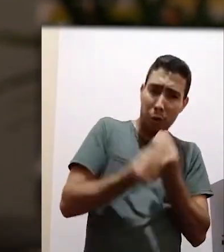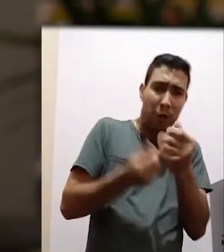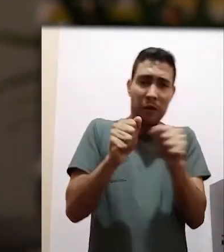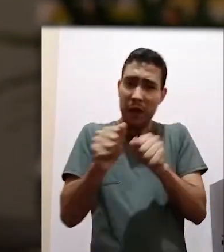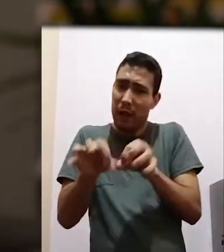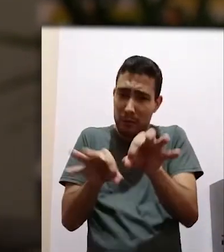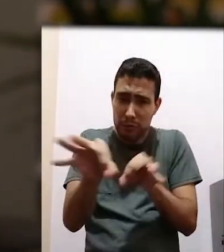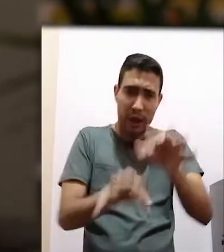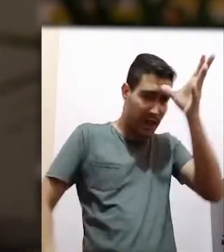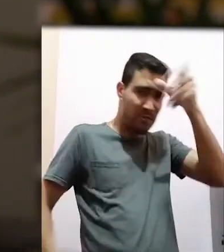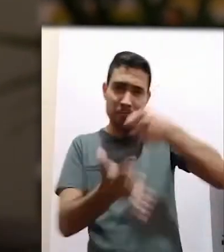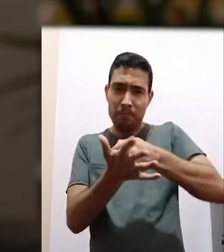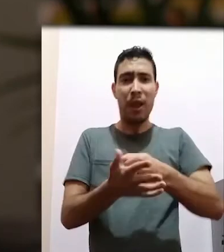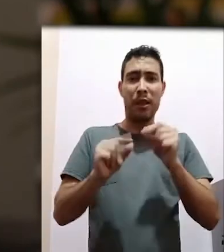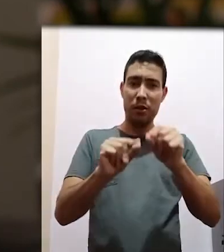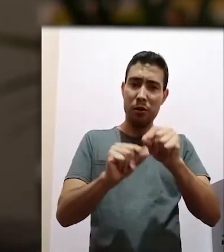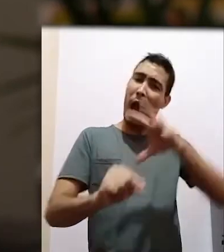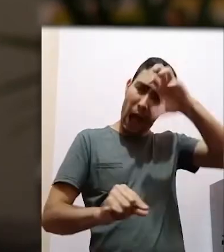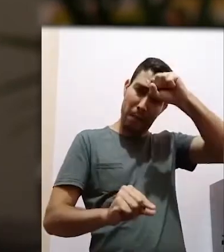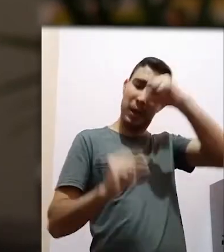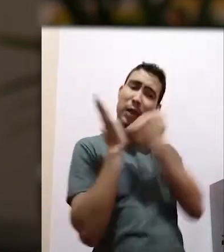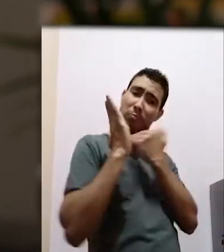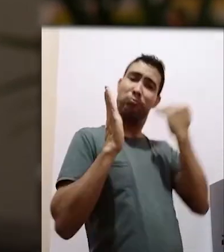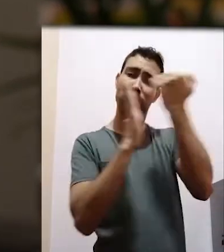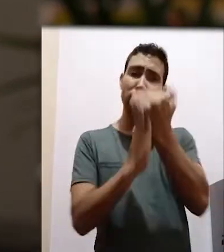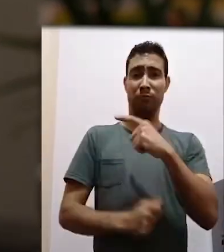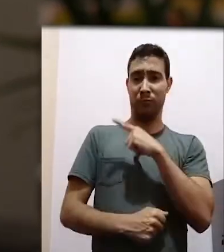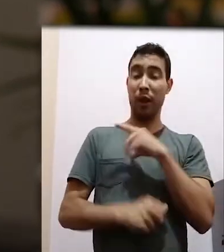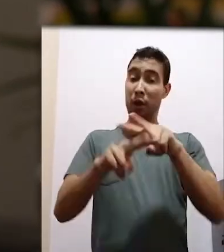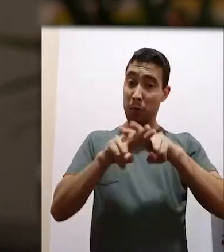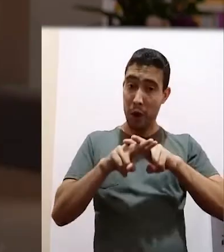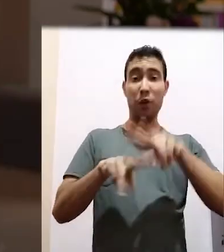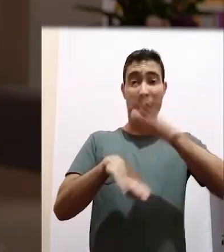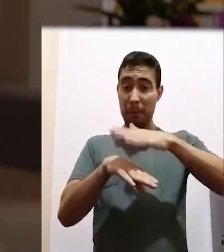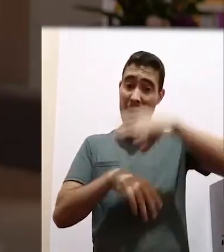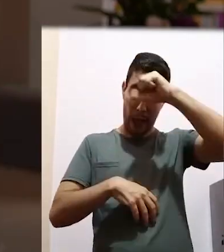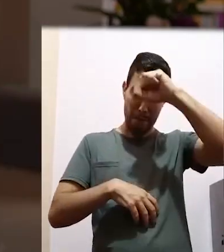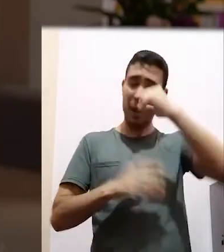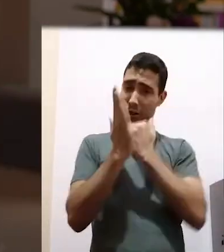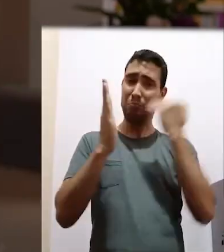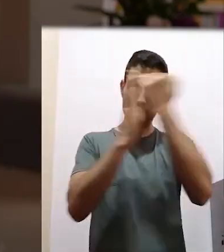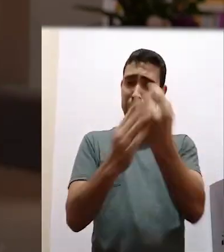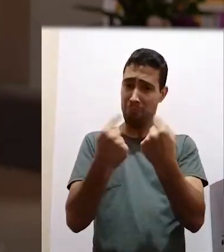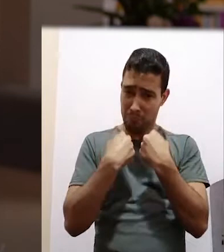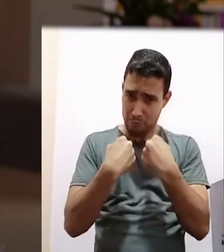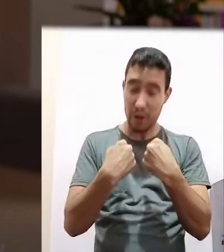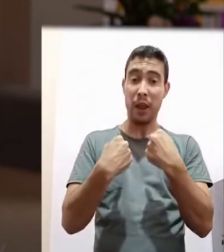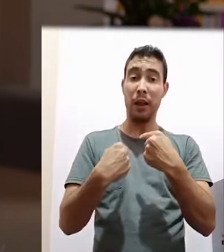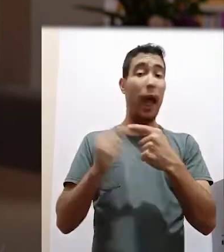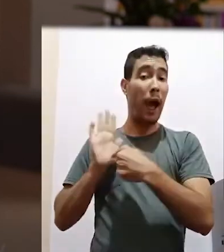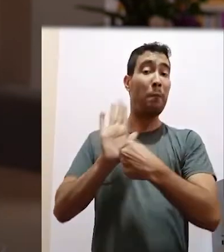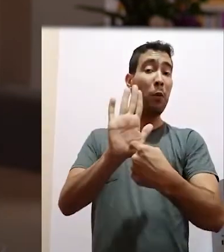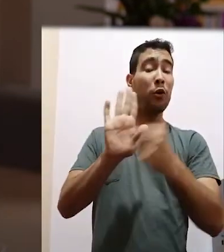você calculou o custo e o benefício e você decidiu se aprofundar num assunto. Quando você investe em você, você